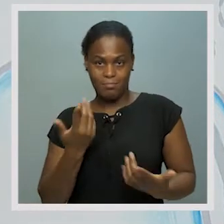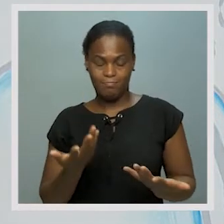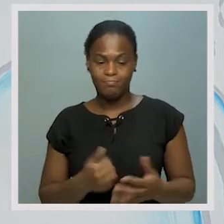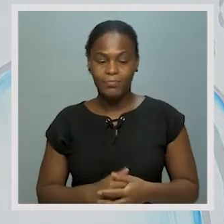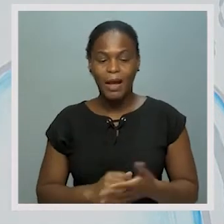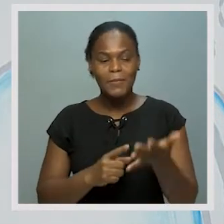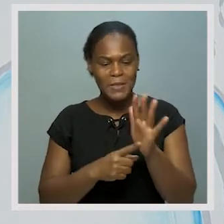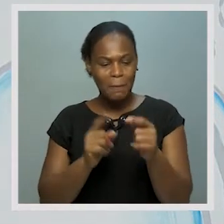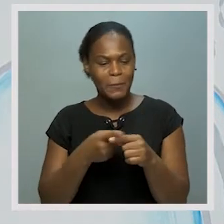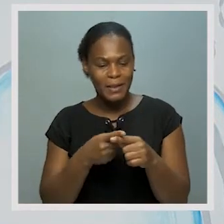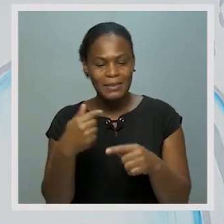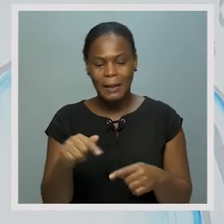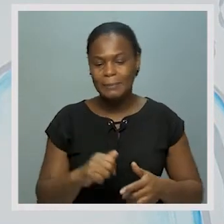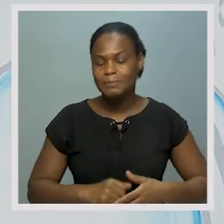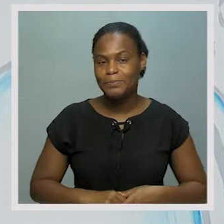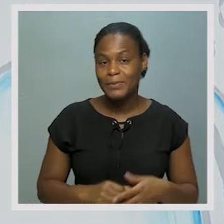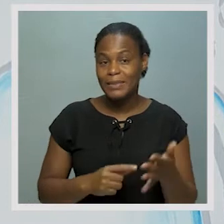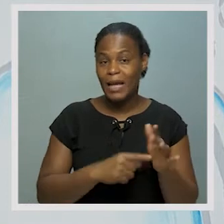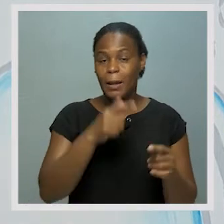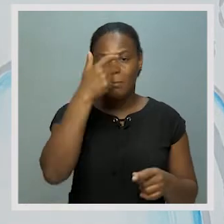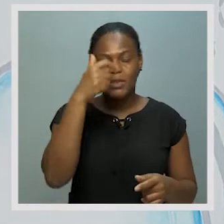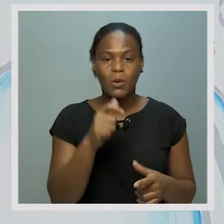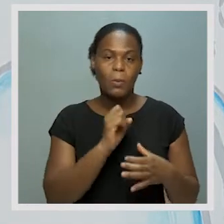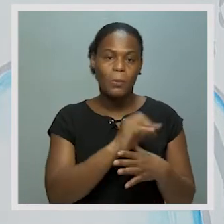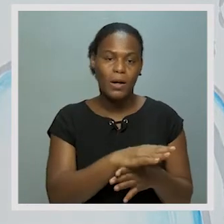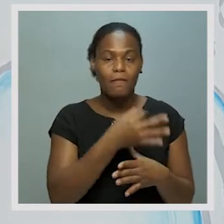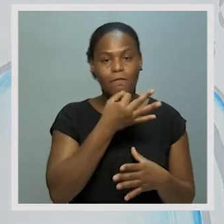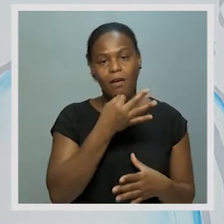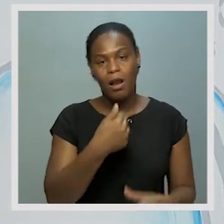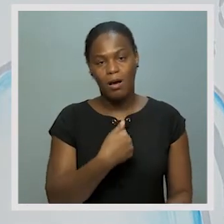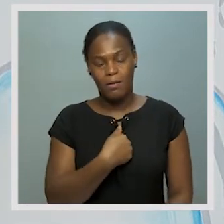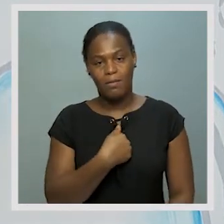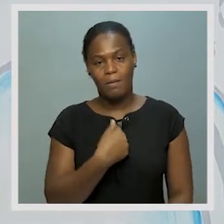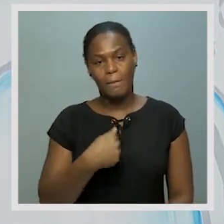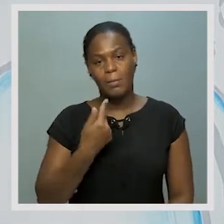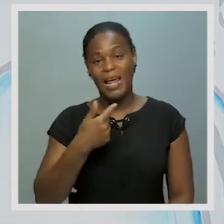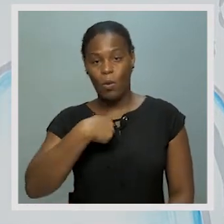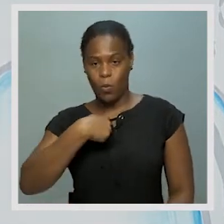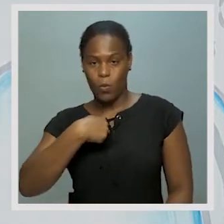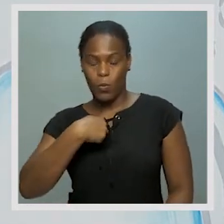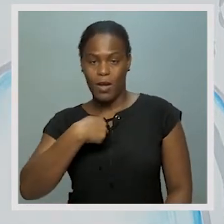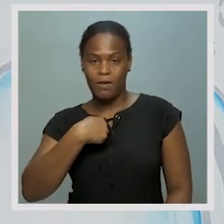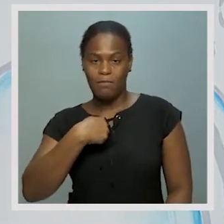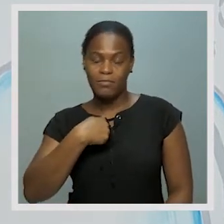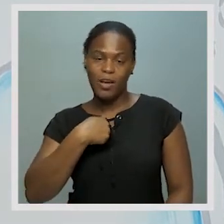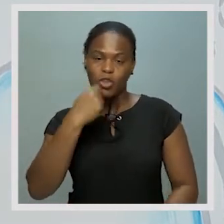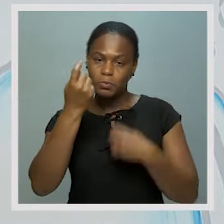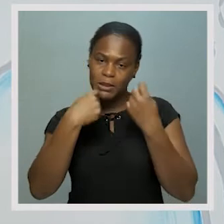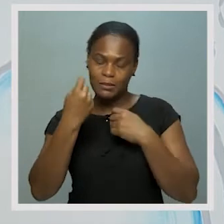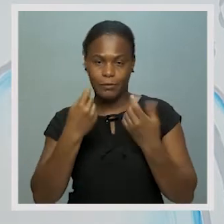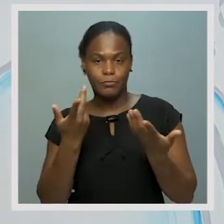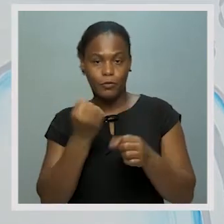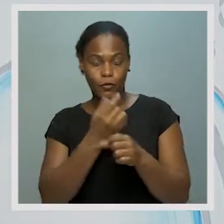eu tenho um exemplo muito interessante de um emissor que fala na primeira pessoa, a função emotiva ou